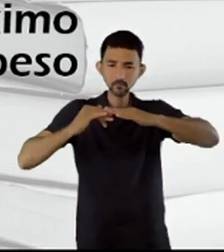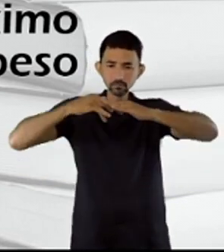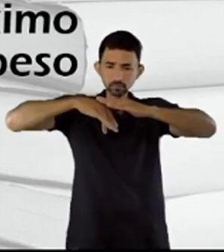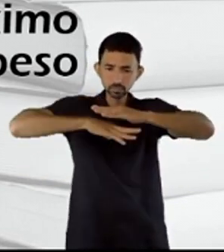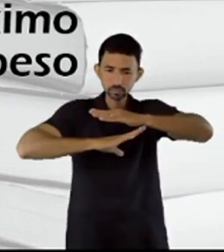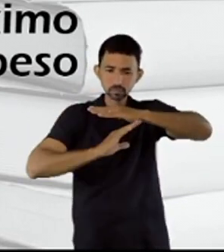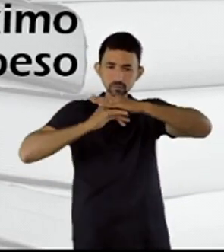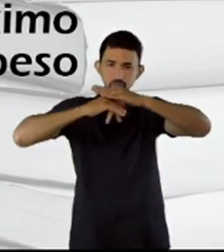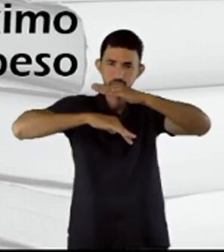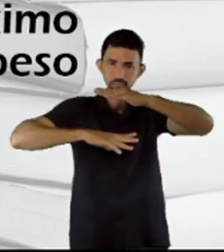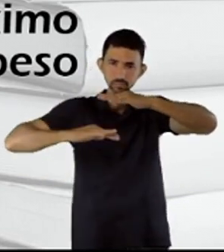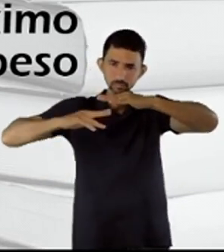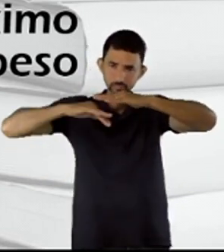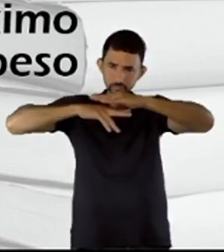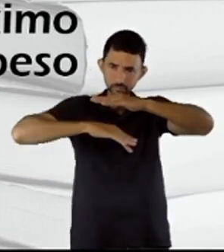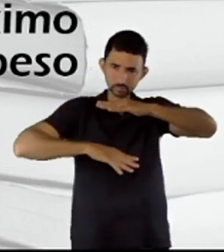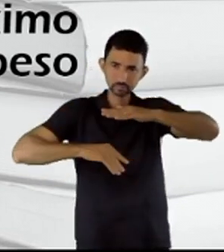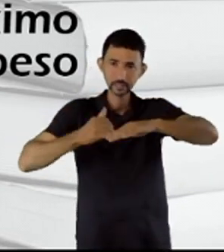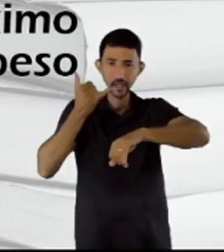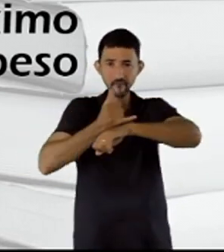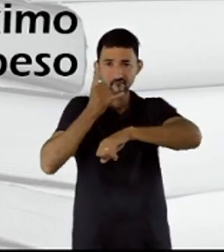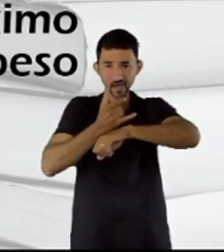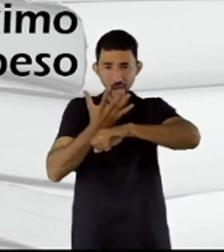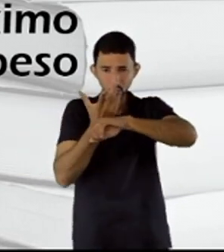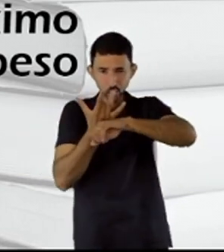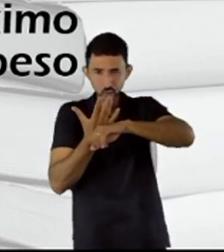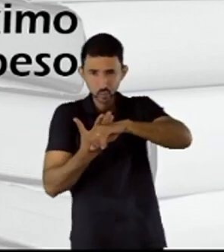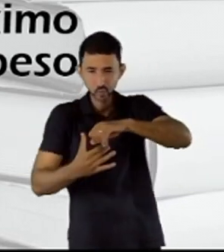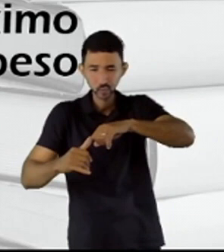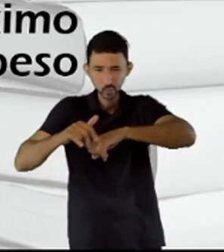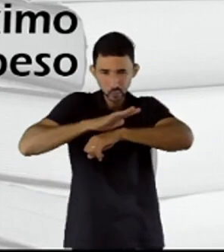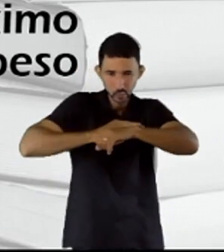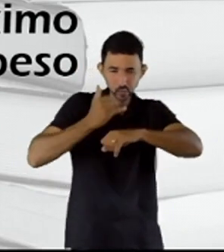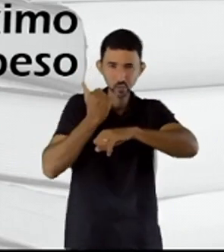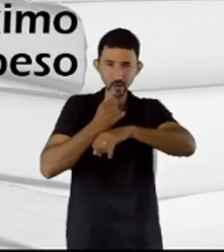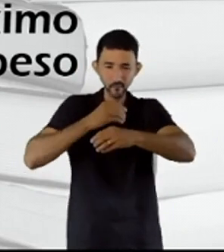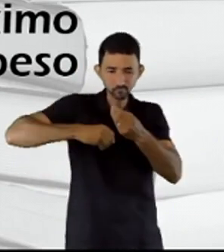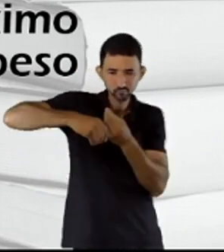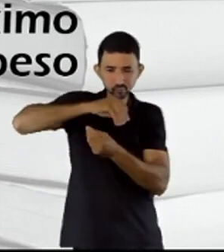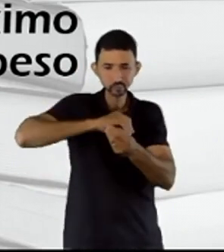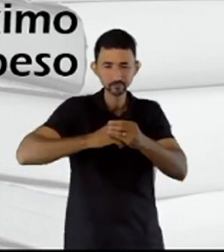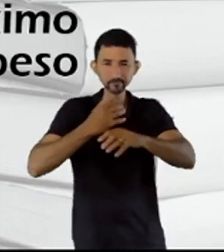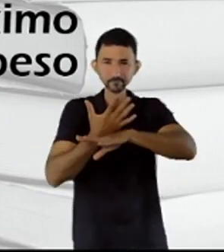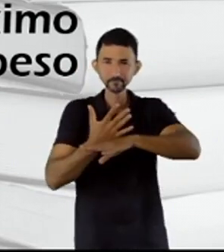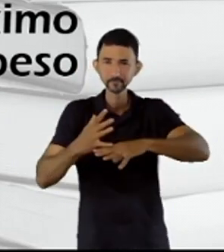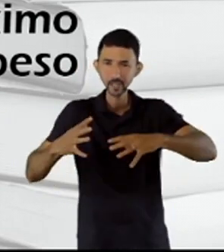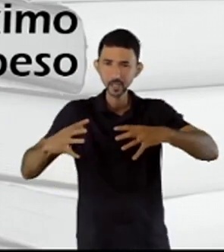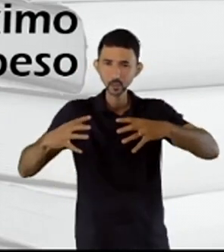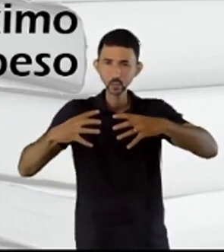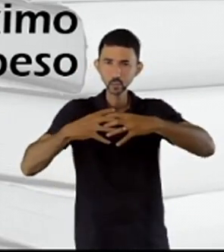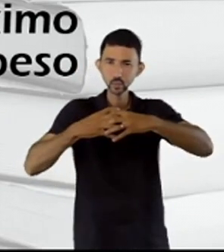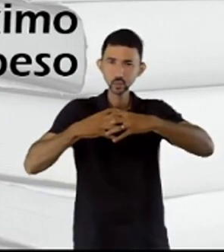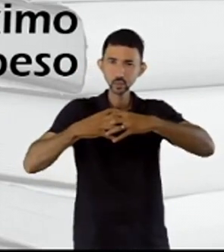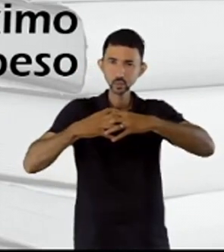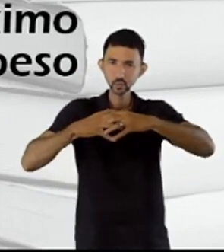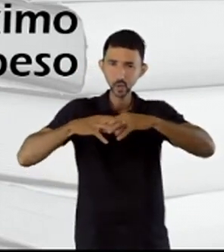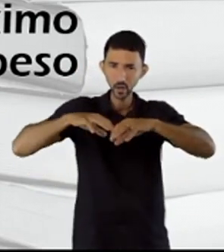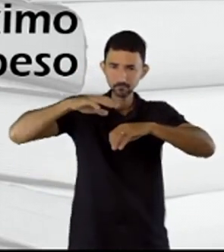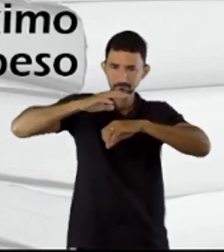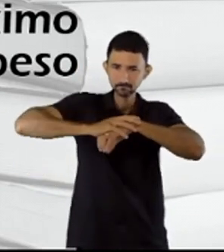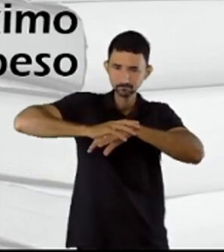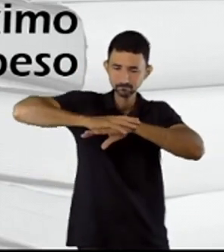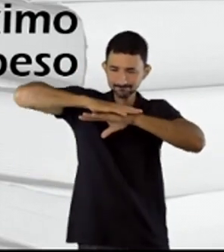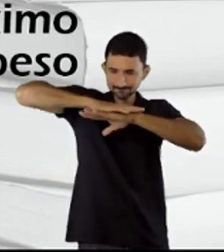que era composto basicamente de ferro derretido, de metais derretidos, eles acabam por se